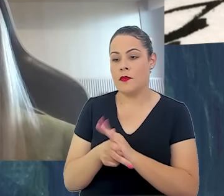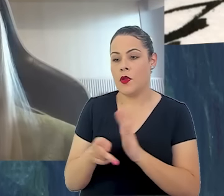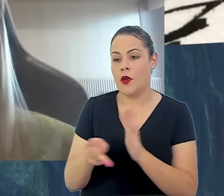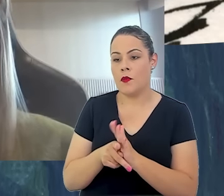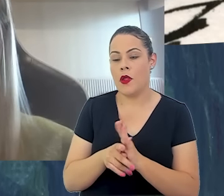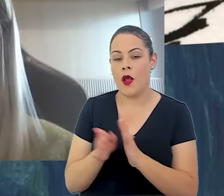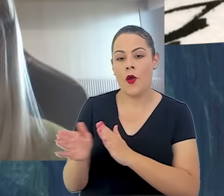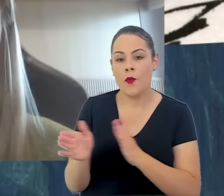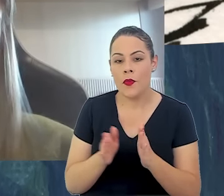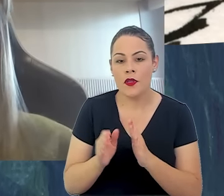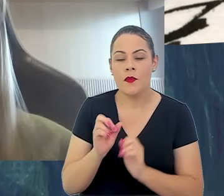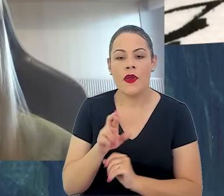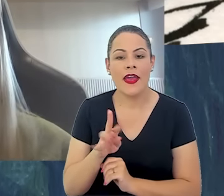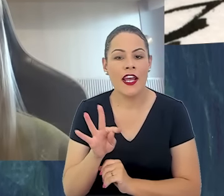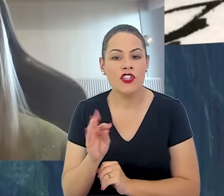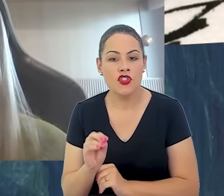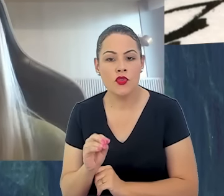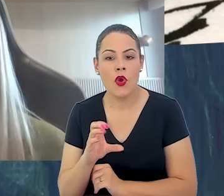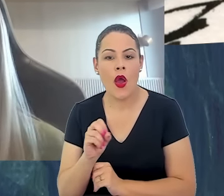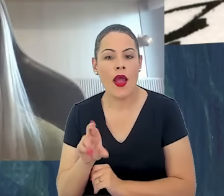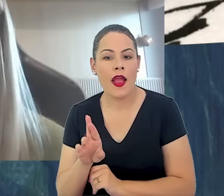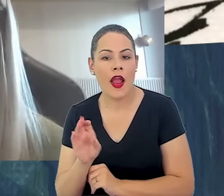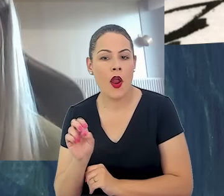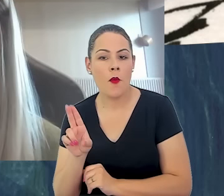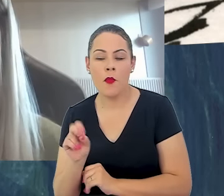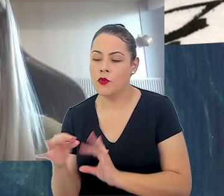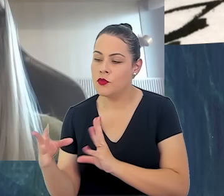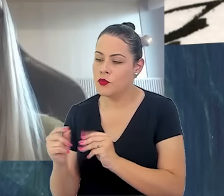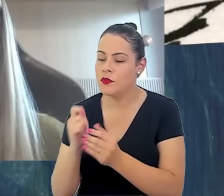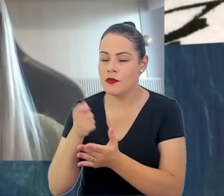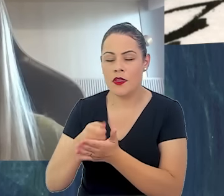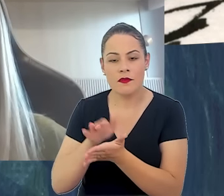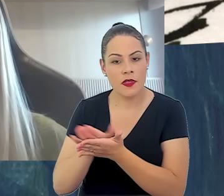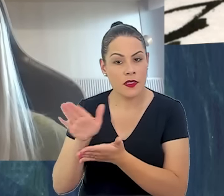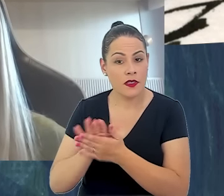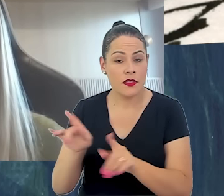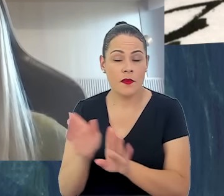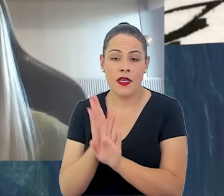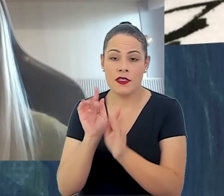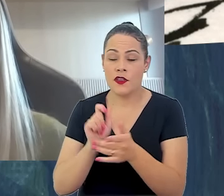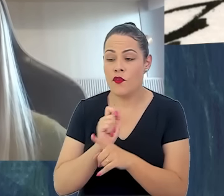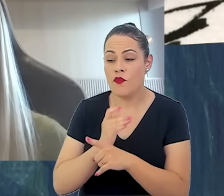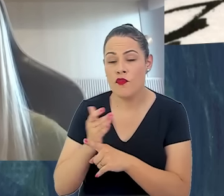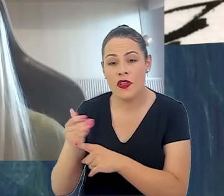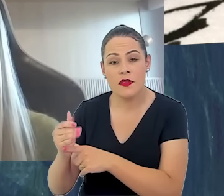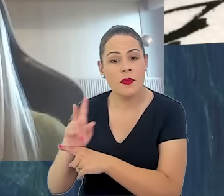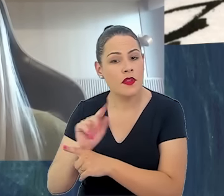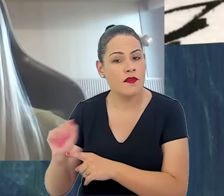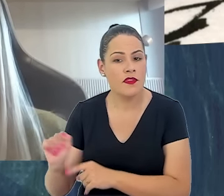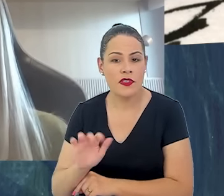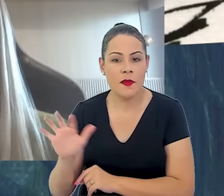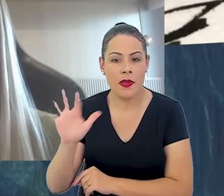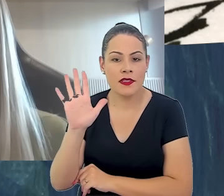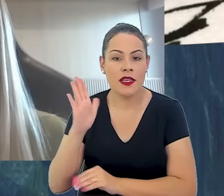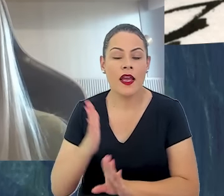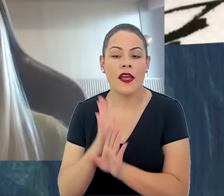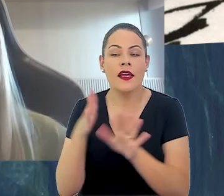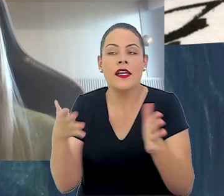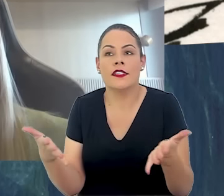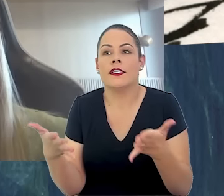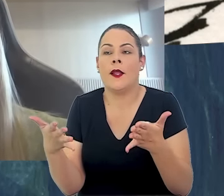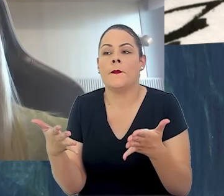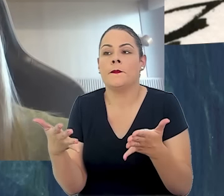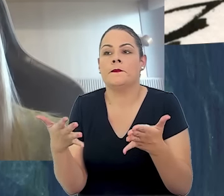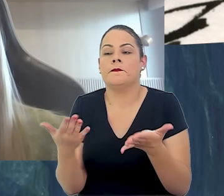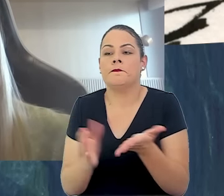com crédito de carbono, ou seja, como for e tal, isso vai me custar. Então, necessariamente, aquele financiamento vai acabar custando mais caro. Mas acho que